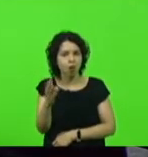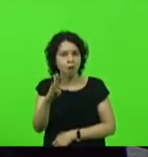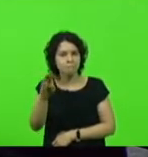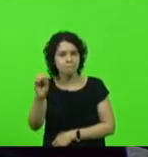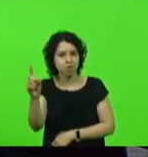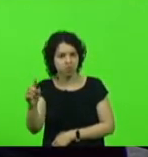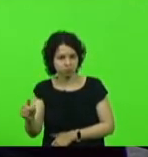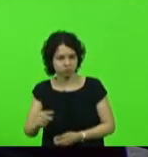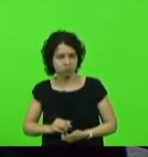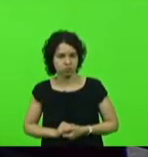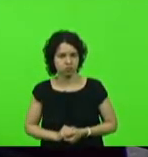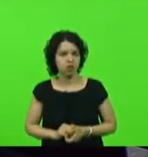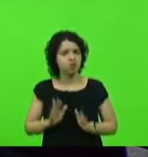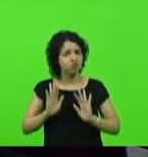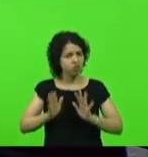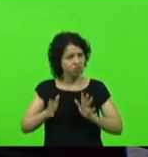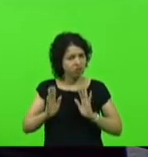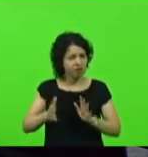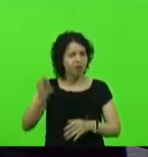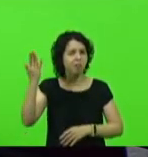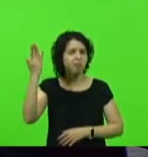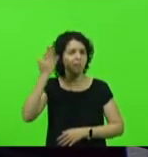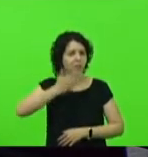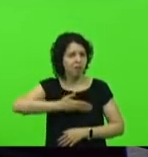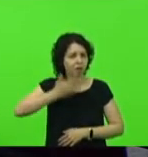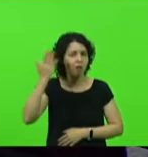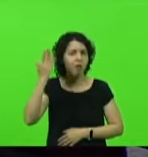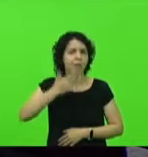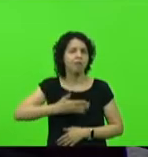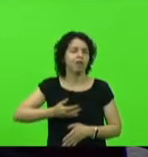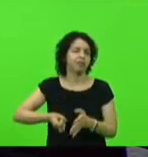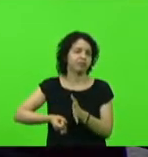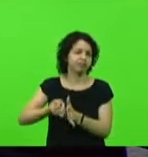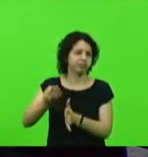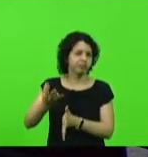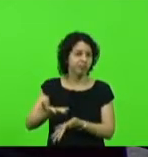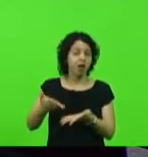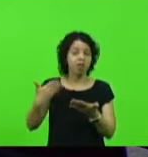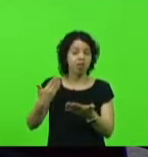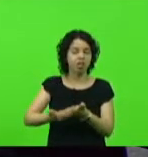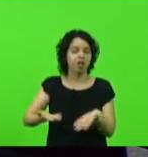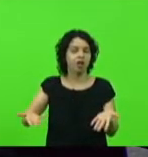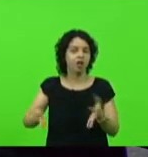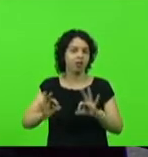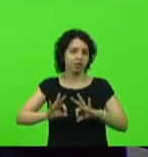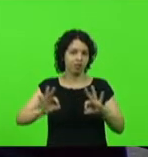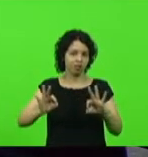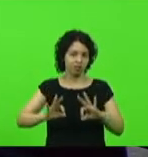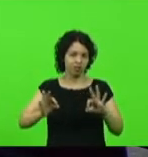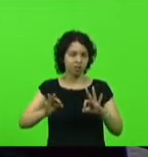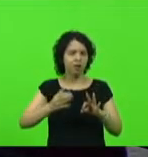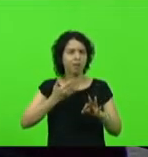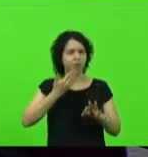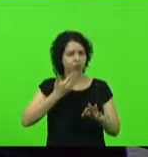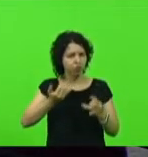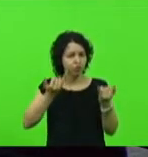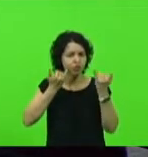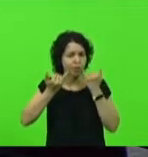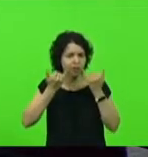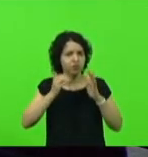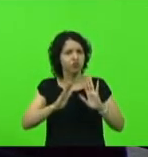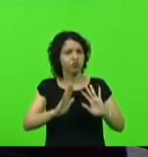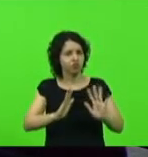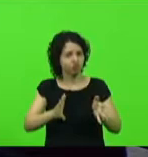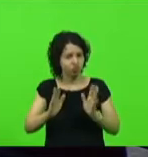Já foi se prometido muito e nada até o momento. Vários pedidos de informações já foram feitos